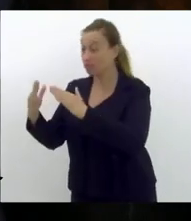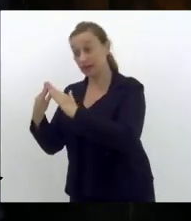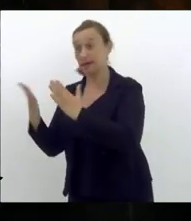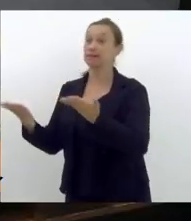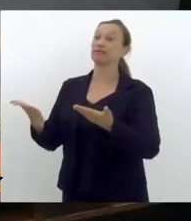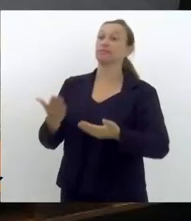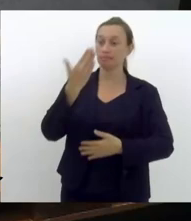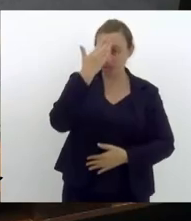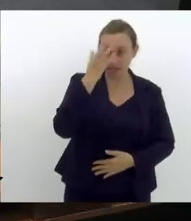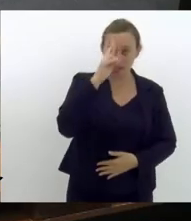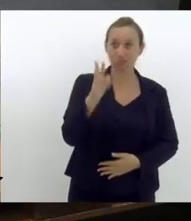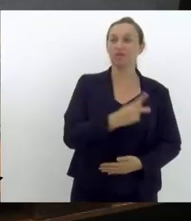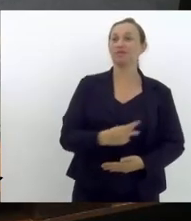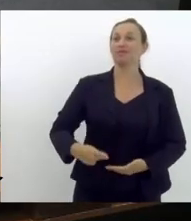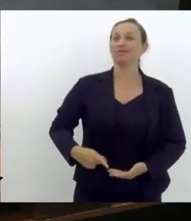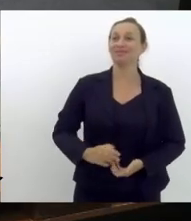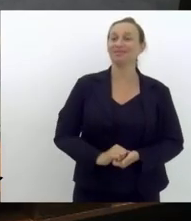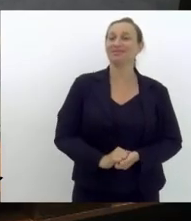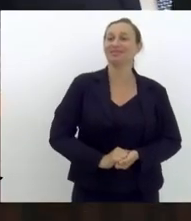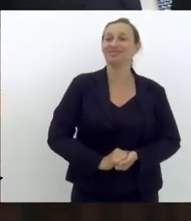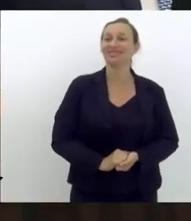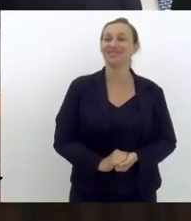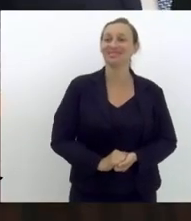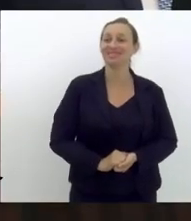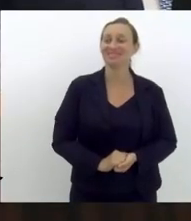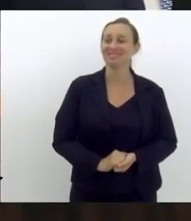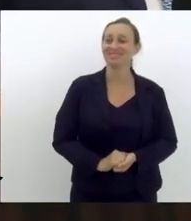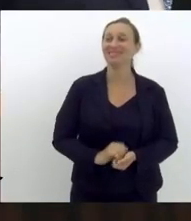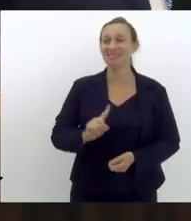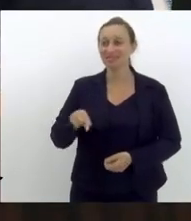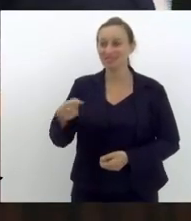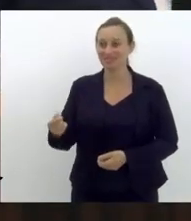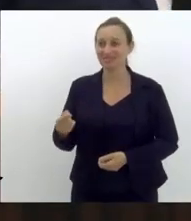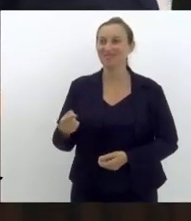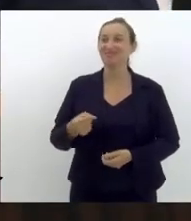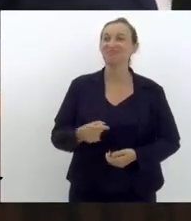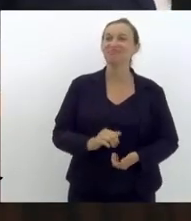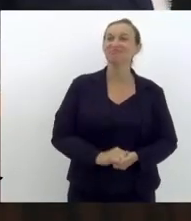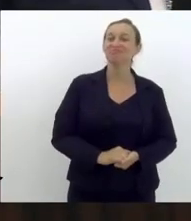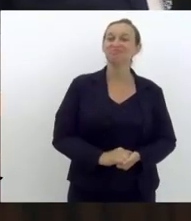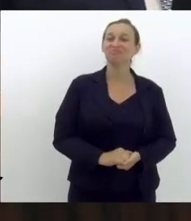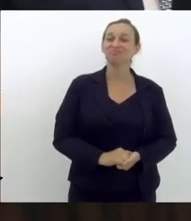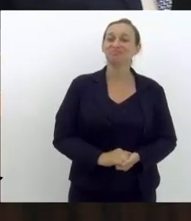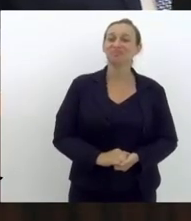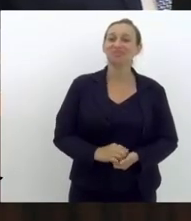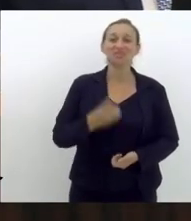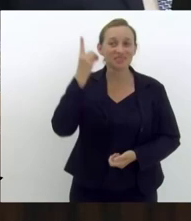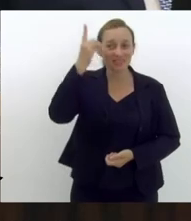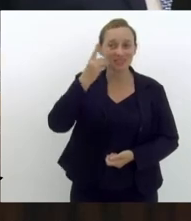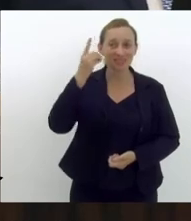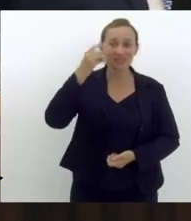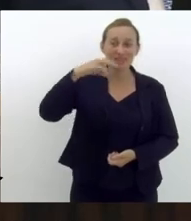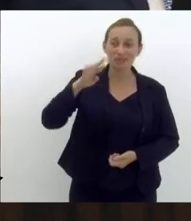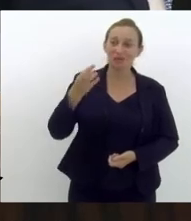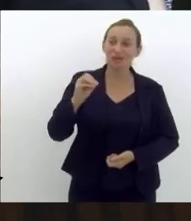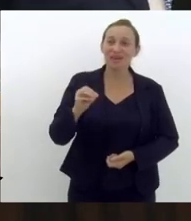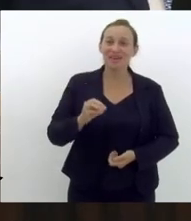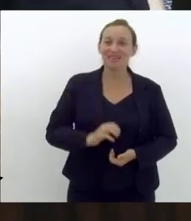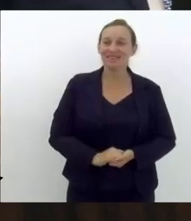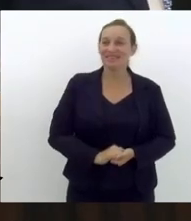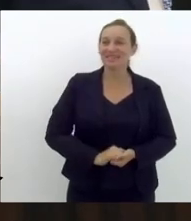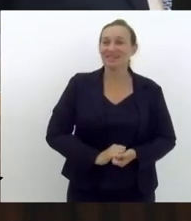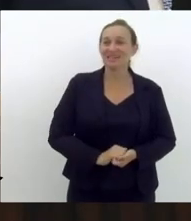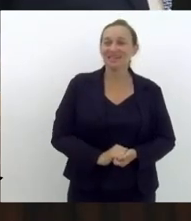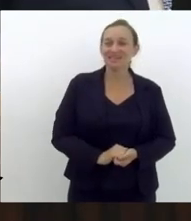senhor presidente próximo a nós dois escrito é o Nobre Deputado Márcio José